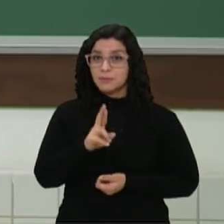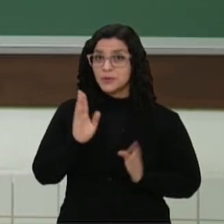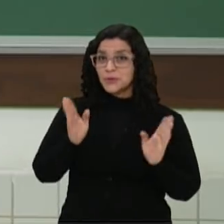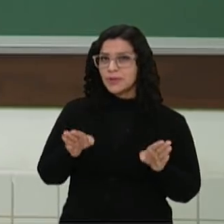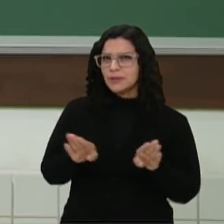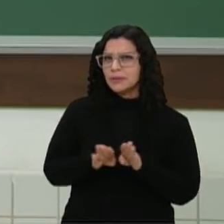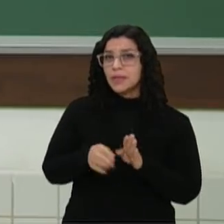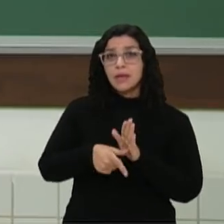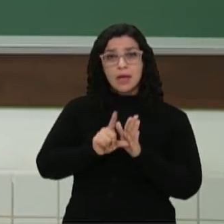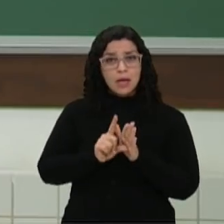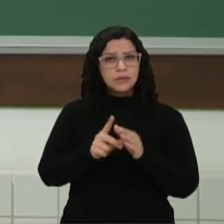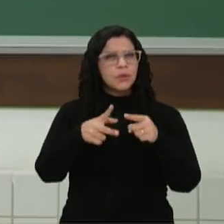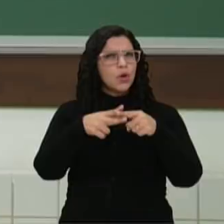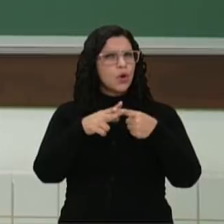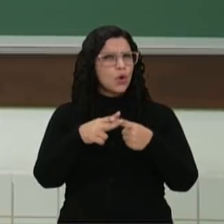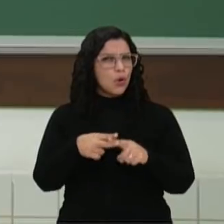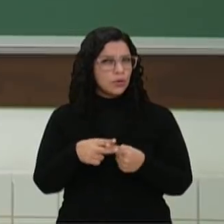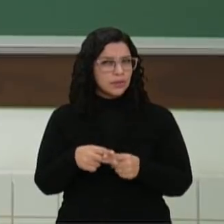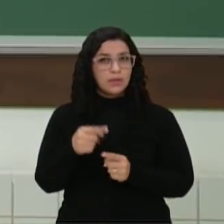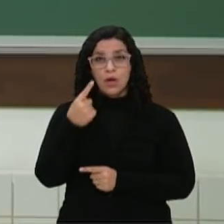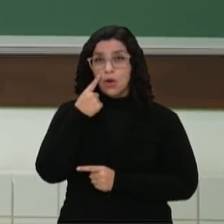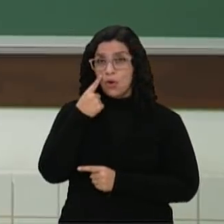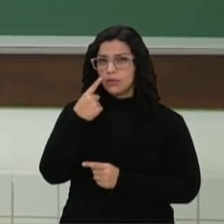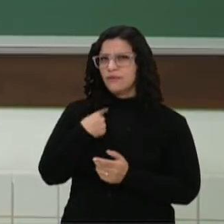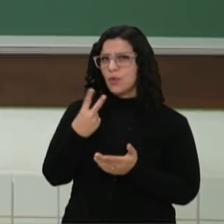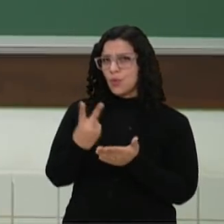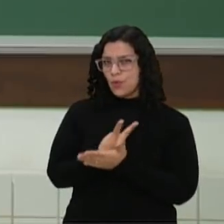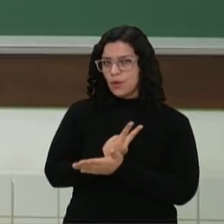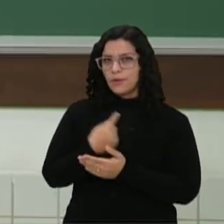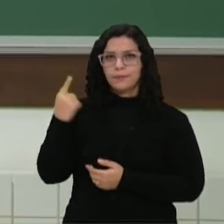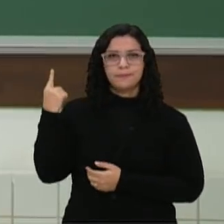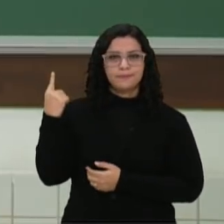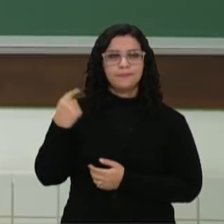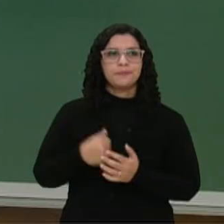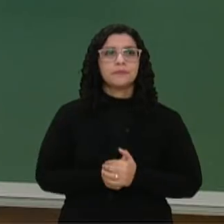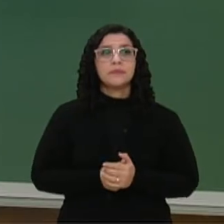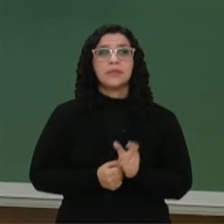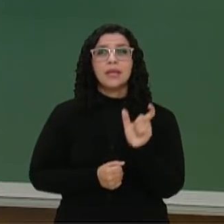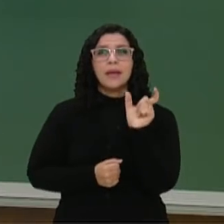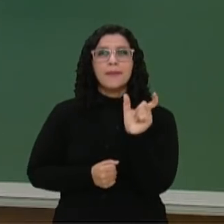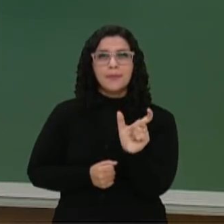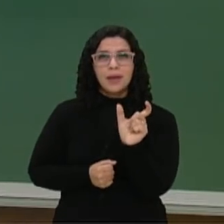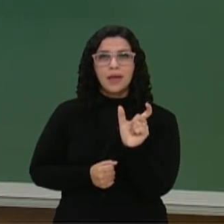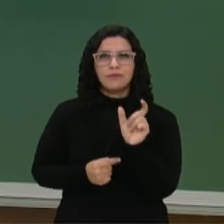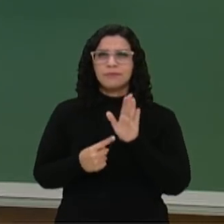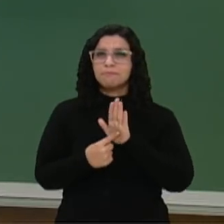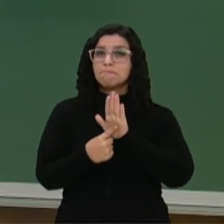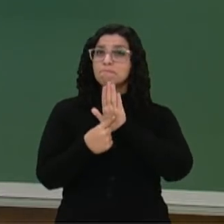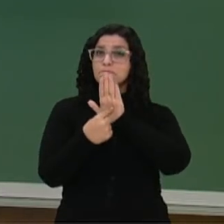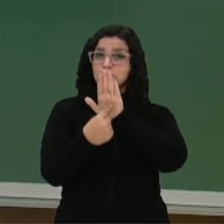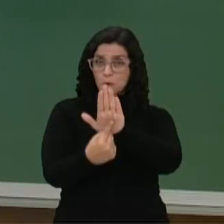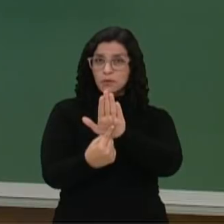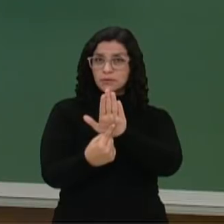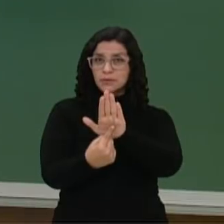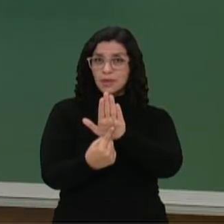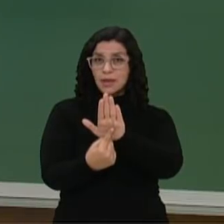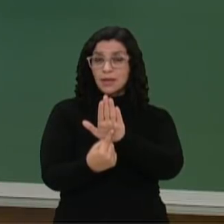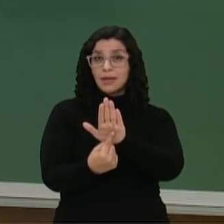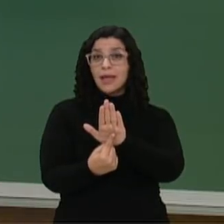Respondeu? Antes, gostaria de fazer uma outra correção aqui na tela anterior. Em contraposição, mostram-se